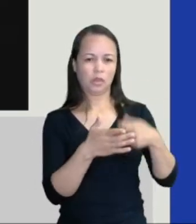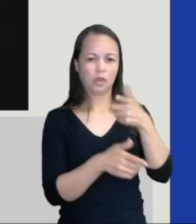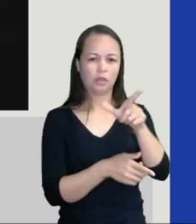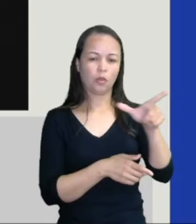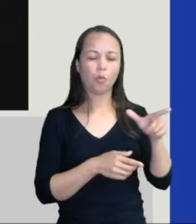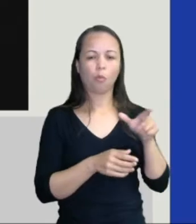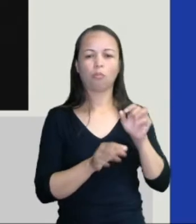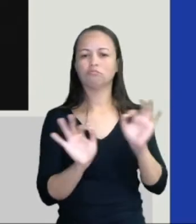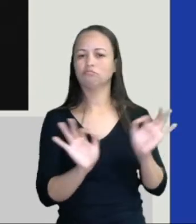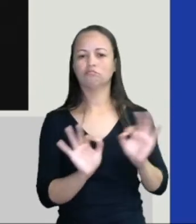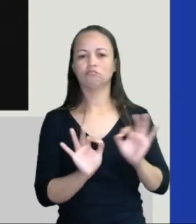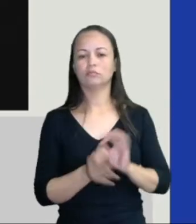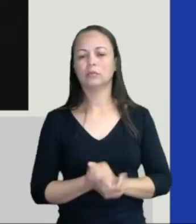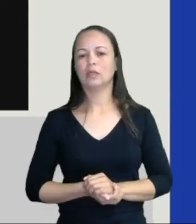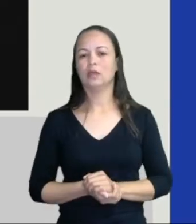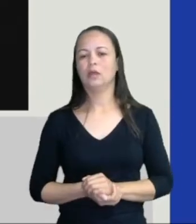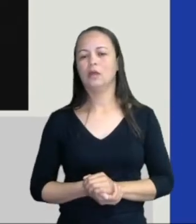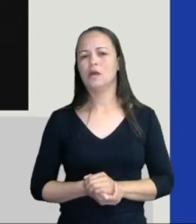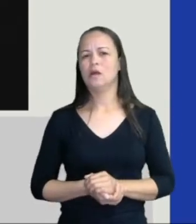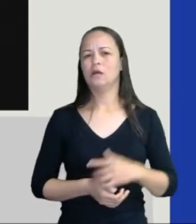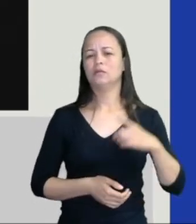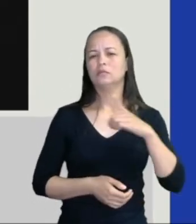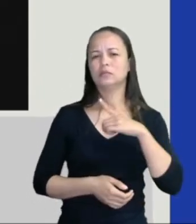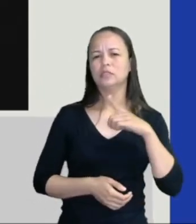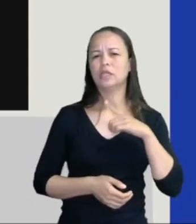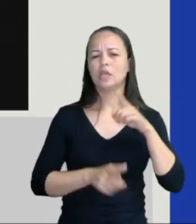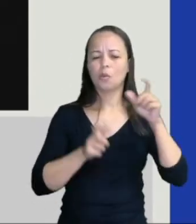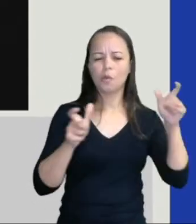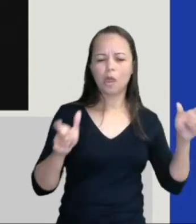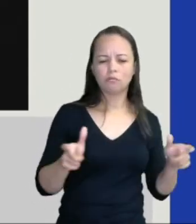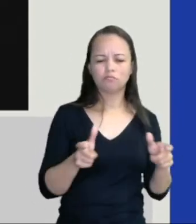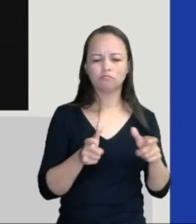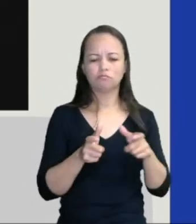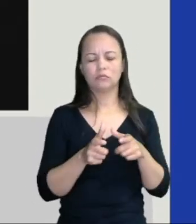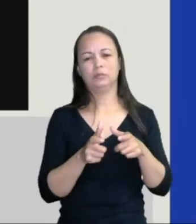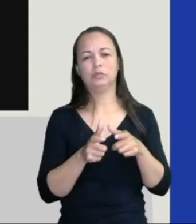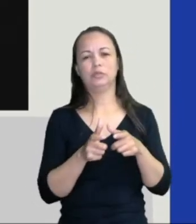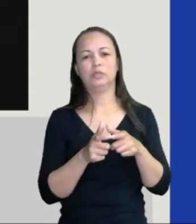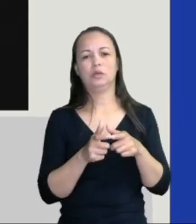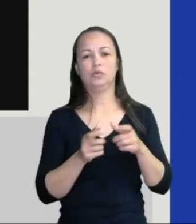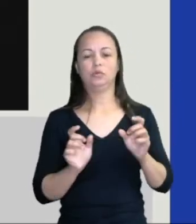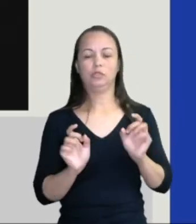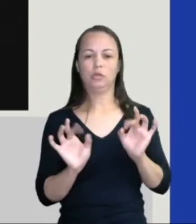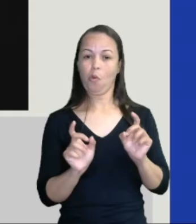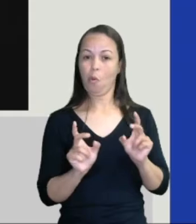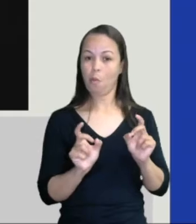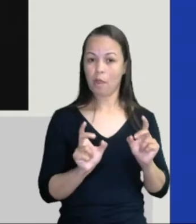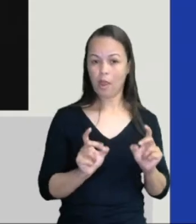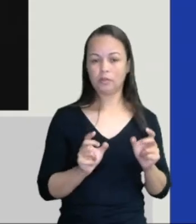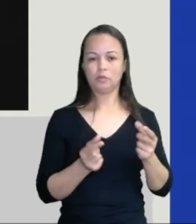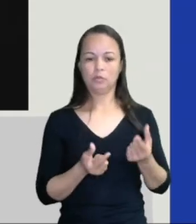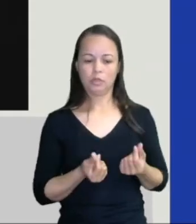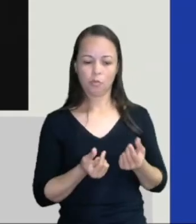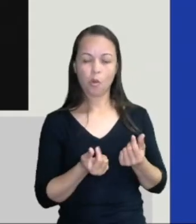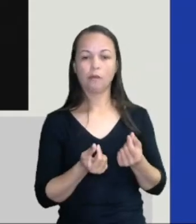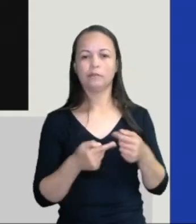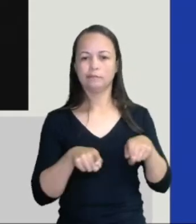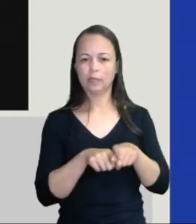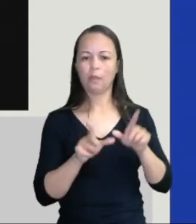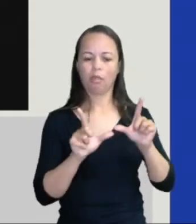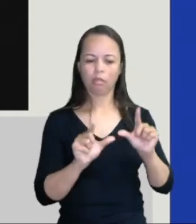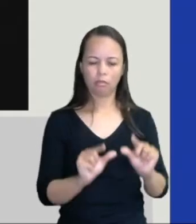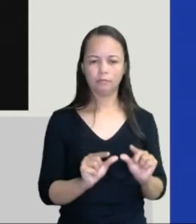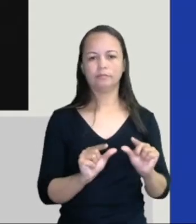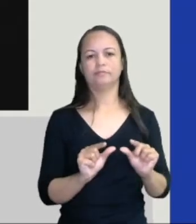subsistia. Houve uma diminuição grande de comércio e de moedas, como eu disse, os